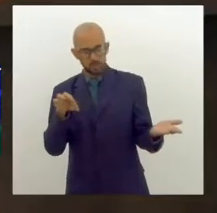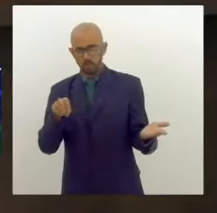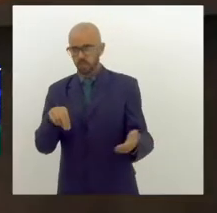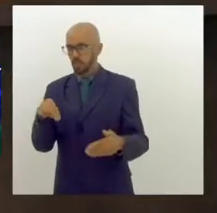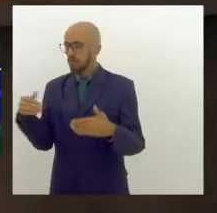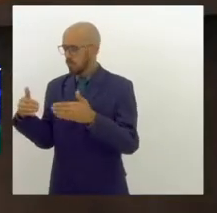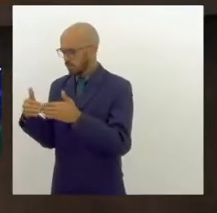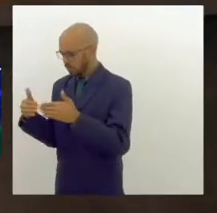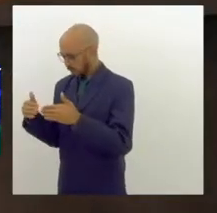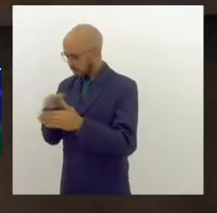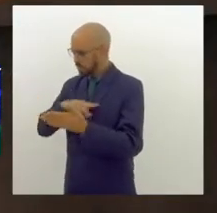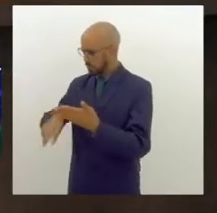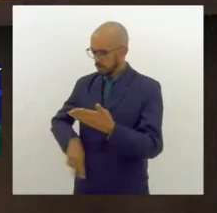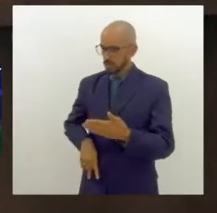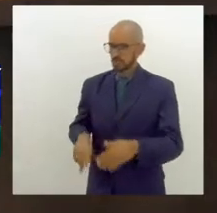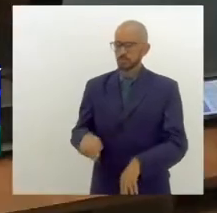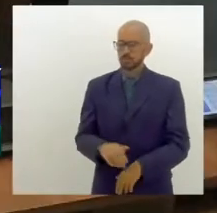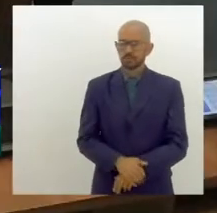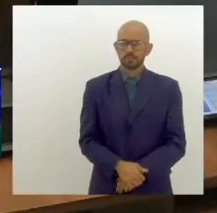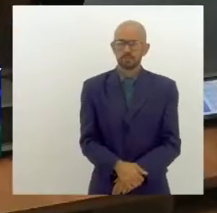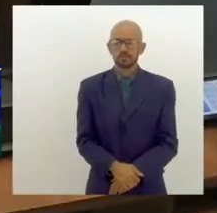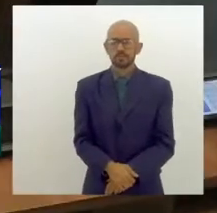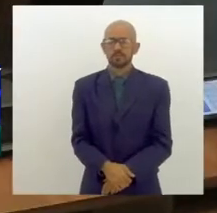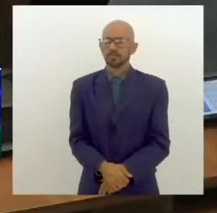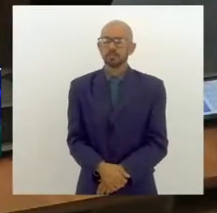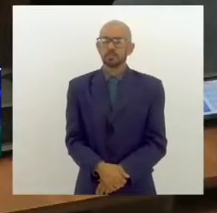Parecia favorável, presidente.